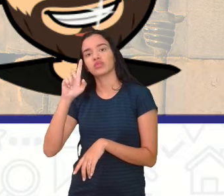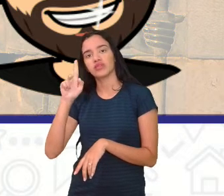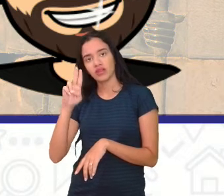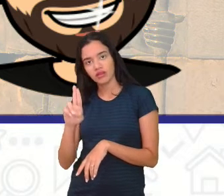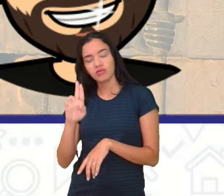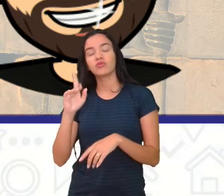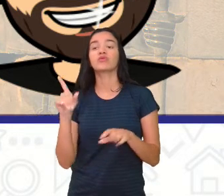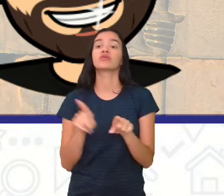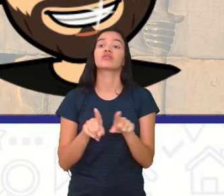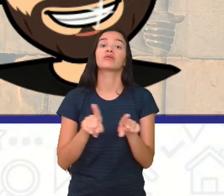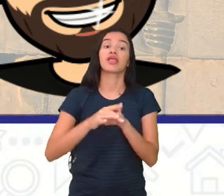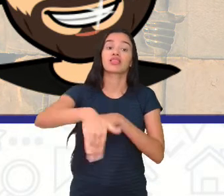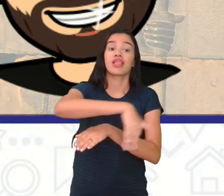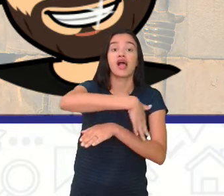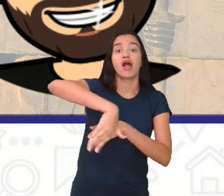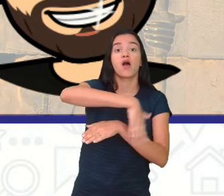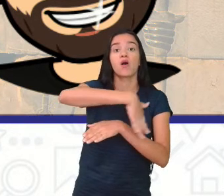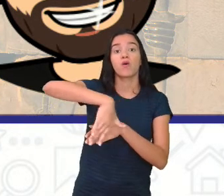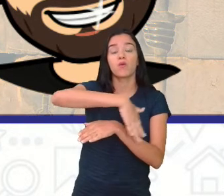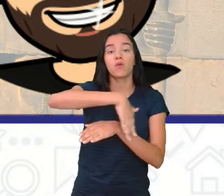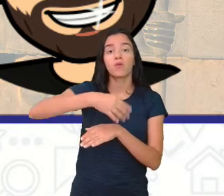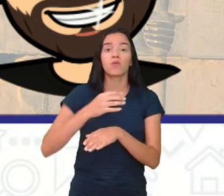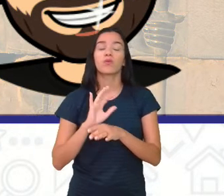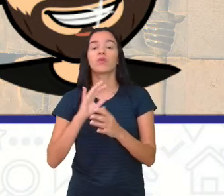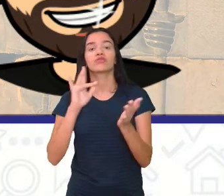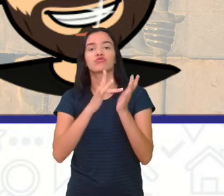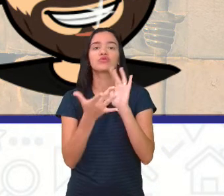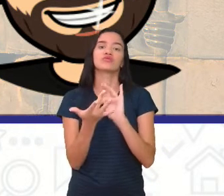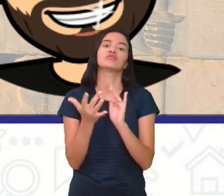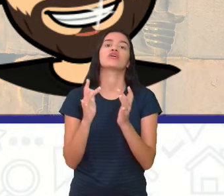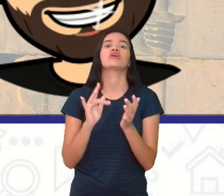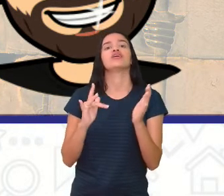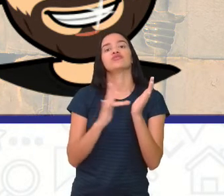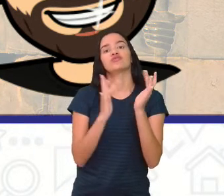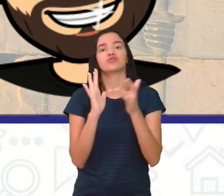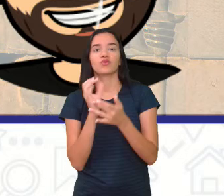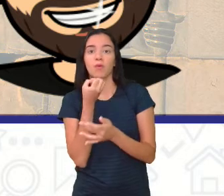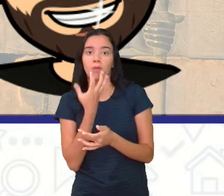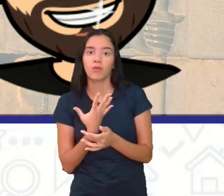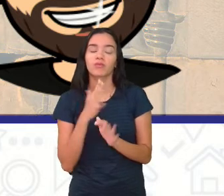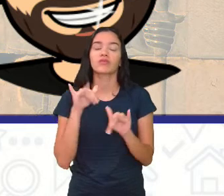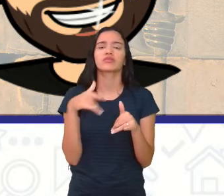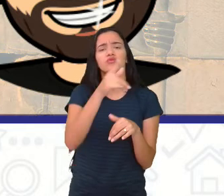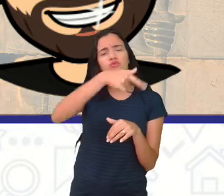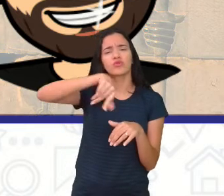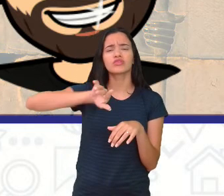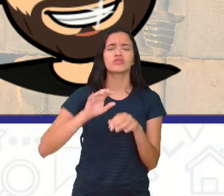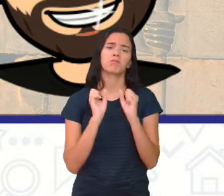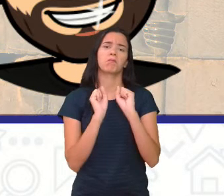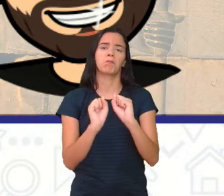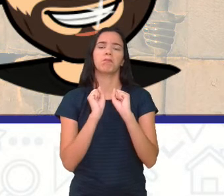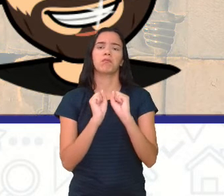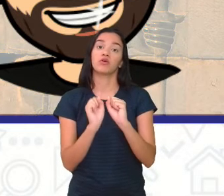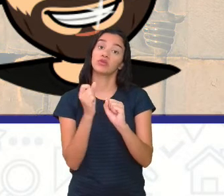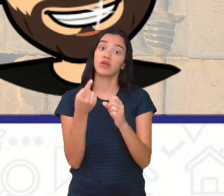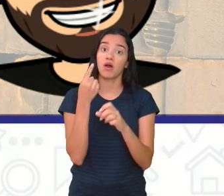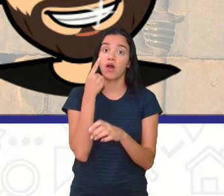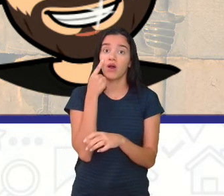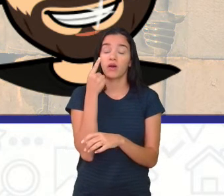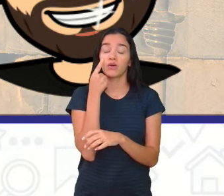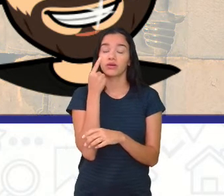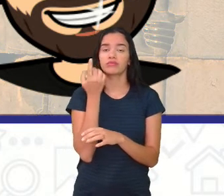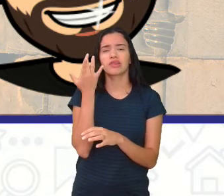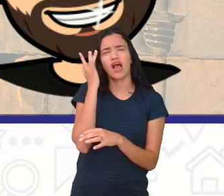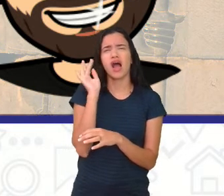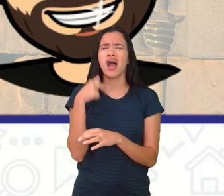é a primeira sinagoga das Américas, né? Então vocês podem, inclusive, para quem